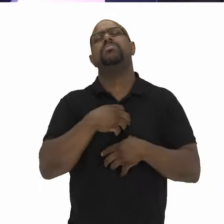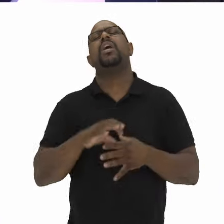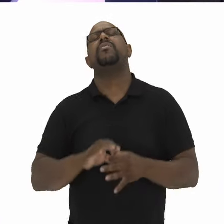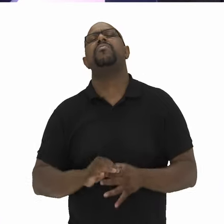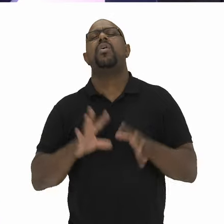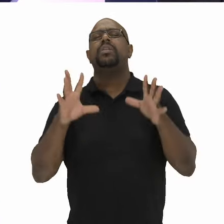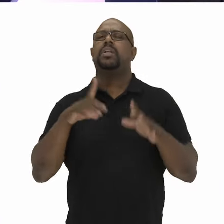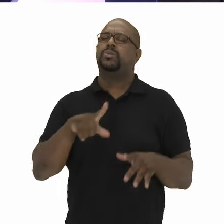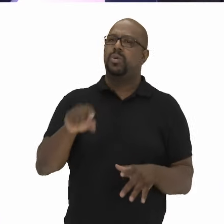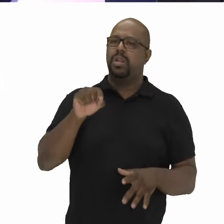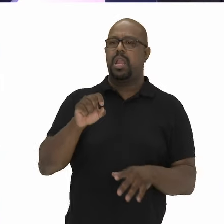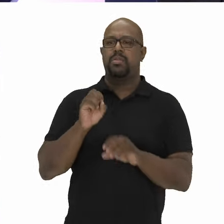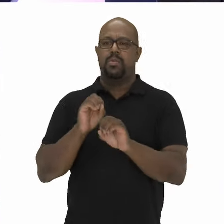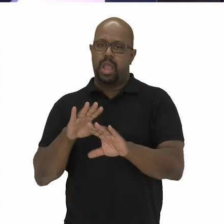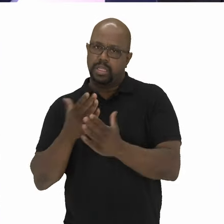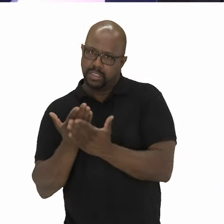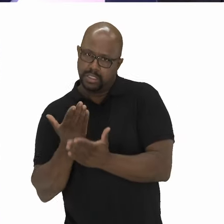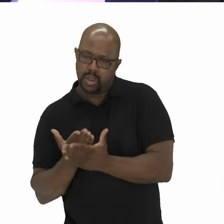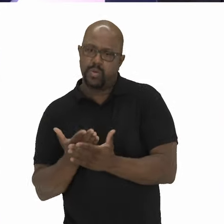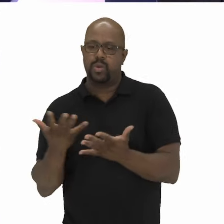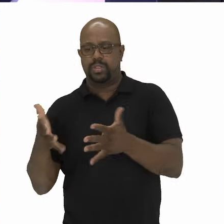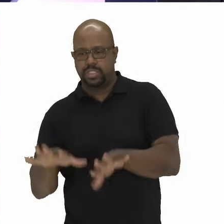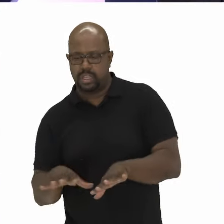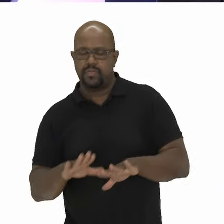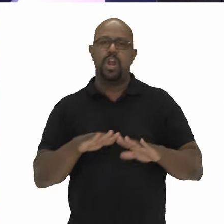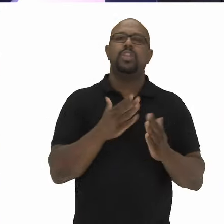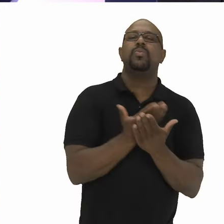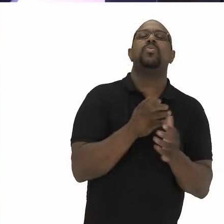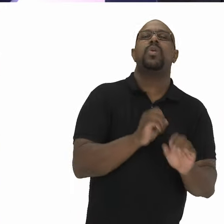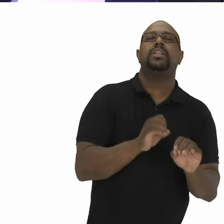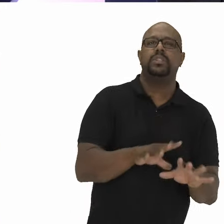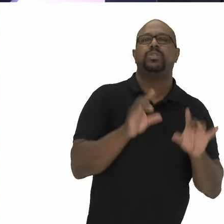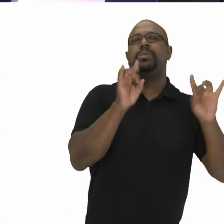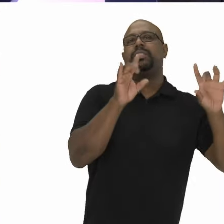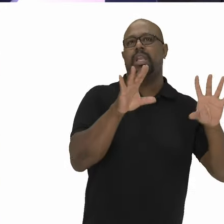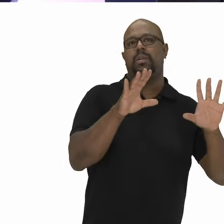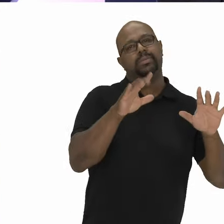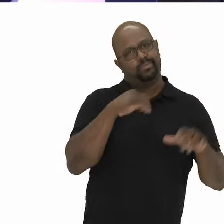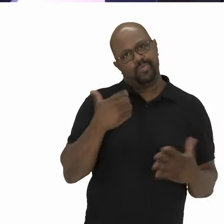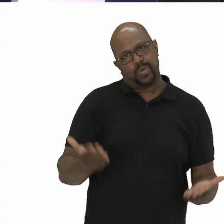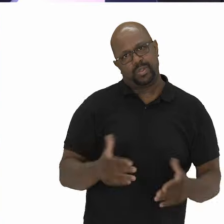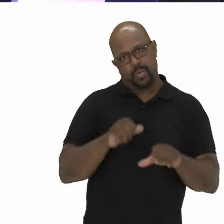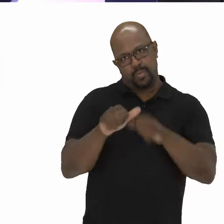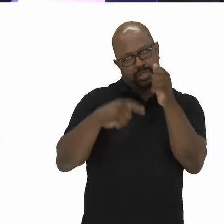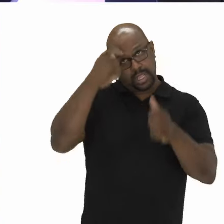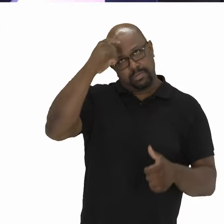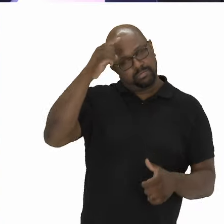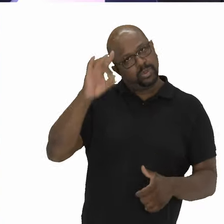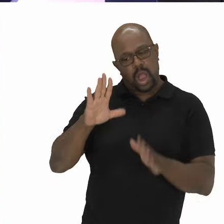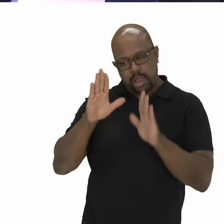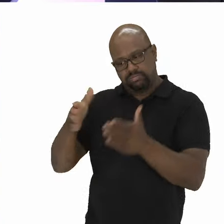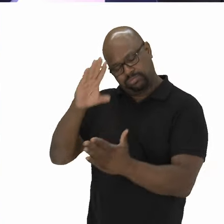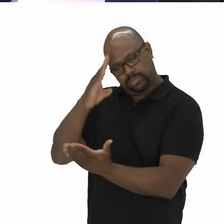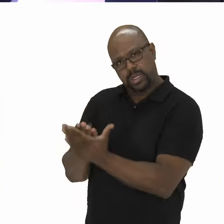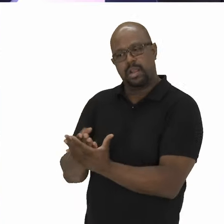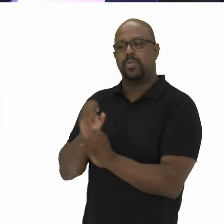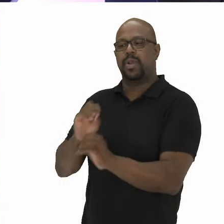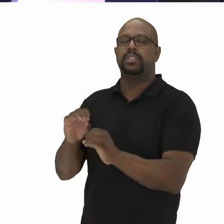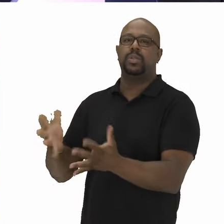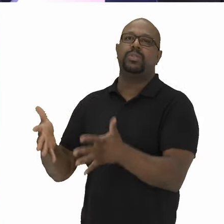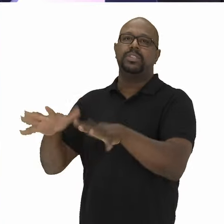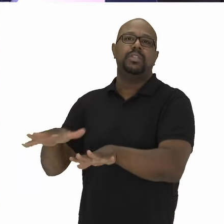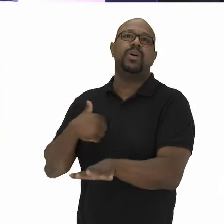à vontade para escolher entre educação inclusive Educação Especial como eu mudei hoje só acredito na educação inclusiva e